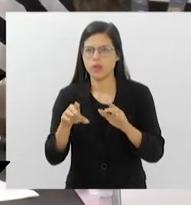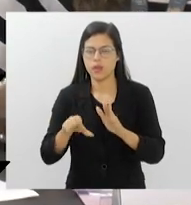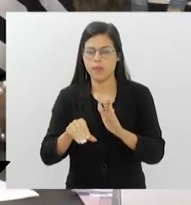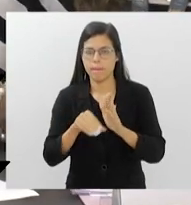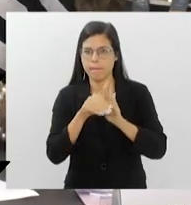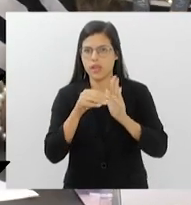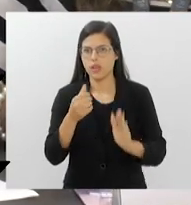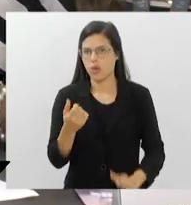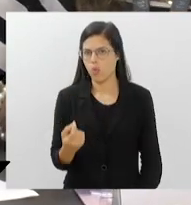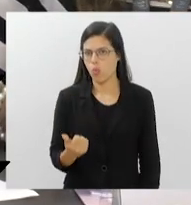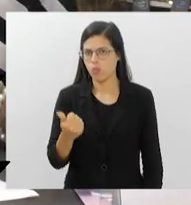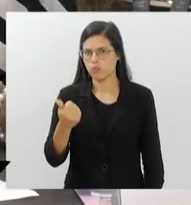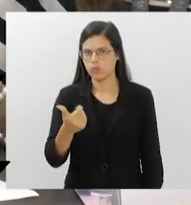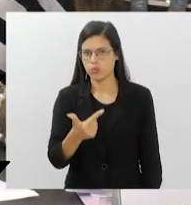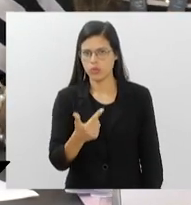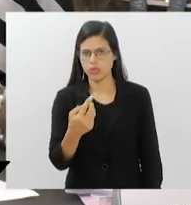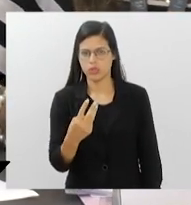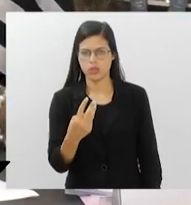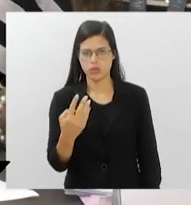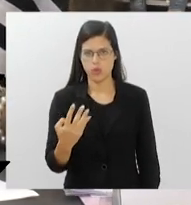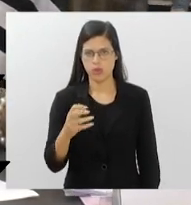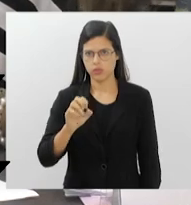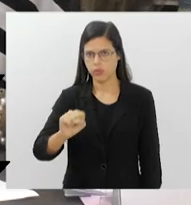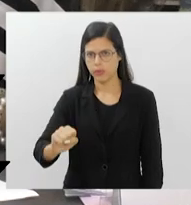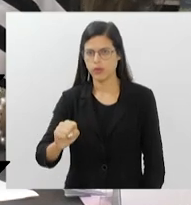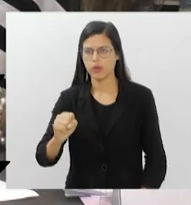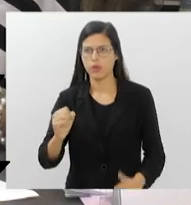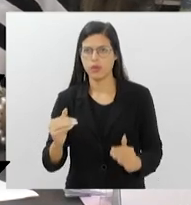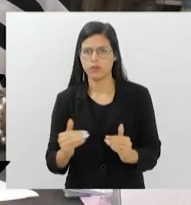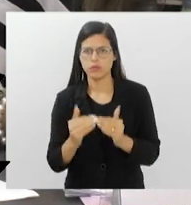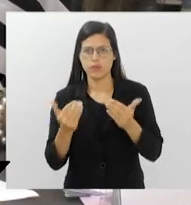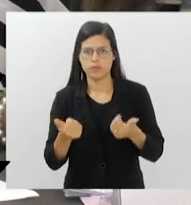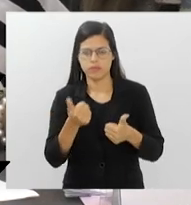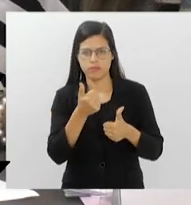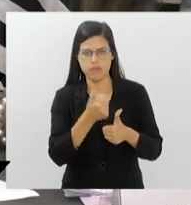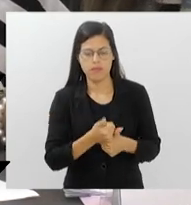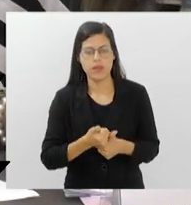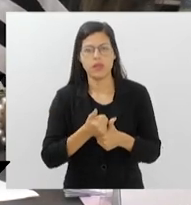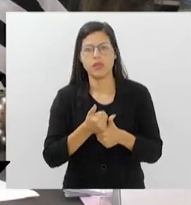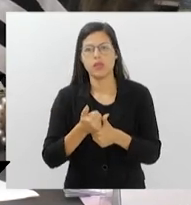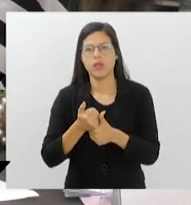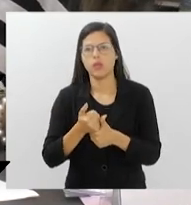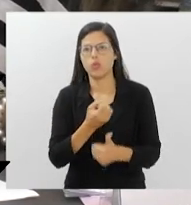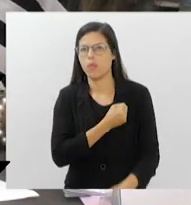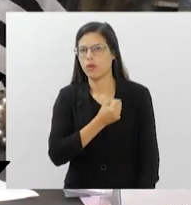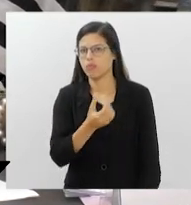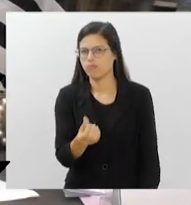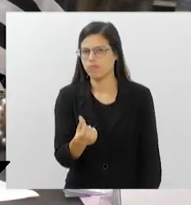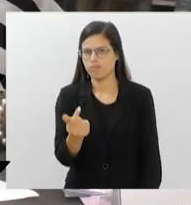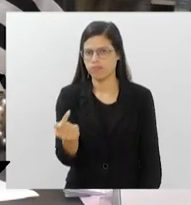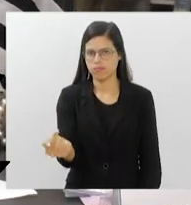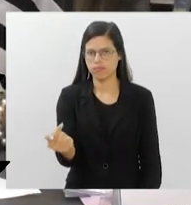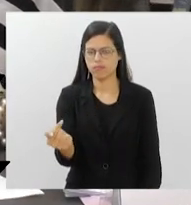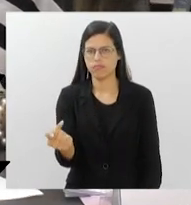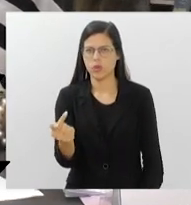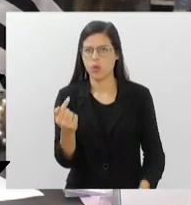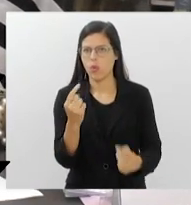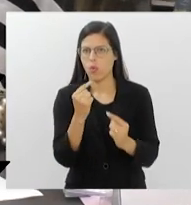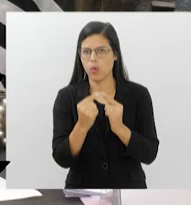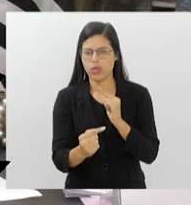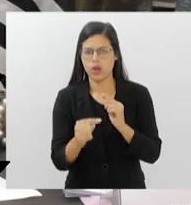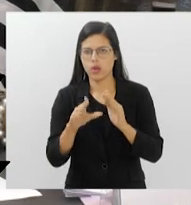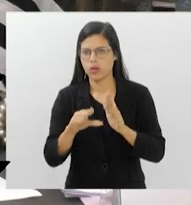1 2 3 4 e 8 favorável com subemenda aglutinativa das emendas 6 e 7 contrário a